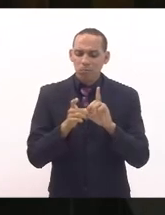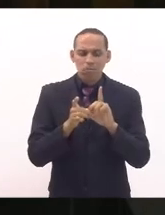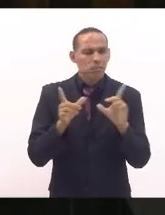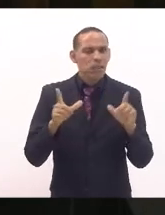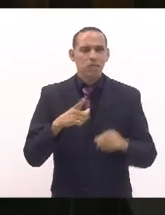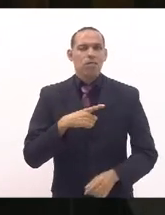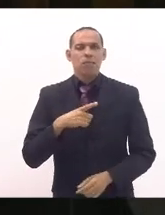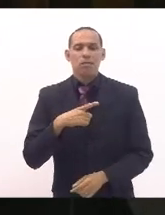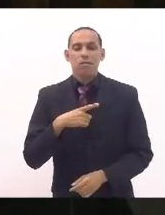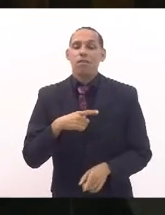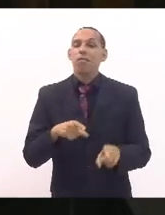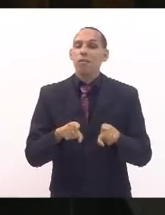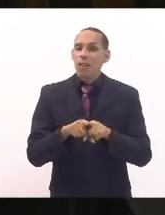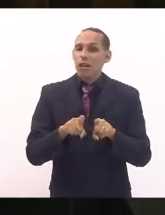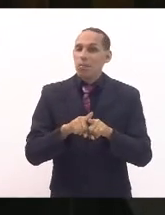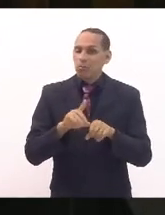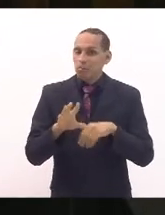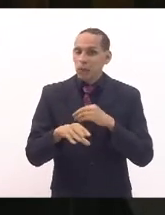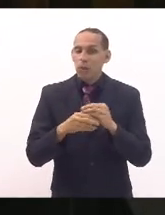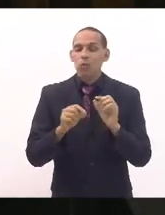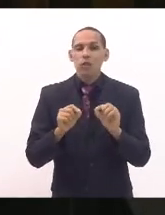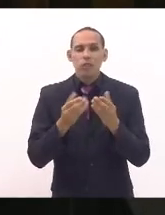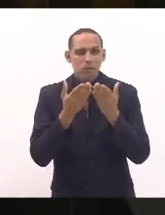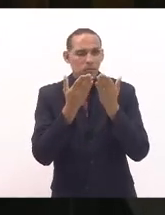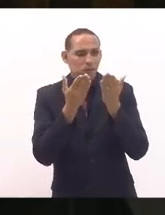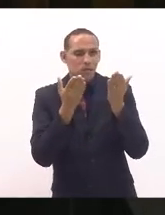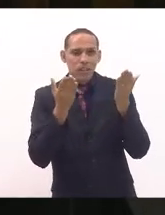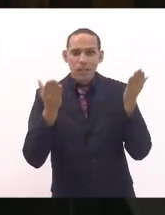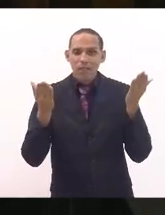democraticamente, inclusive para que os senhores